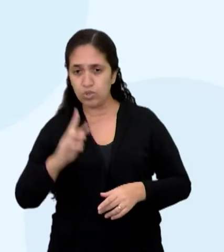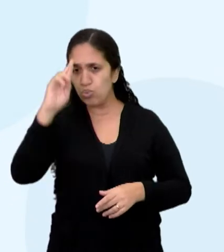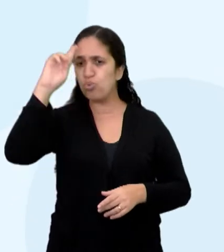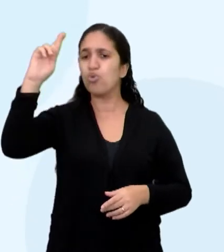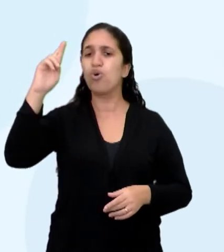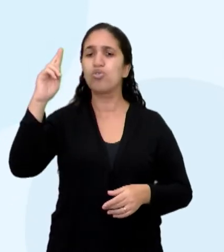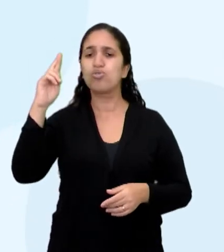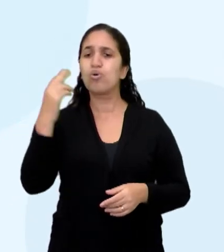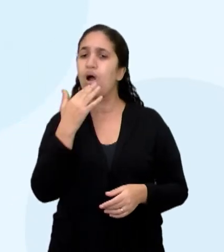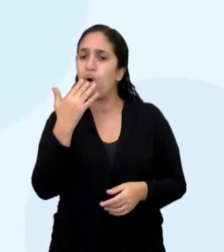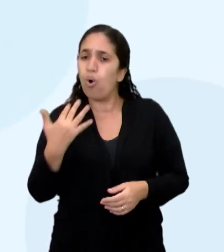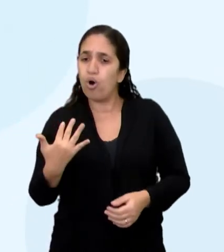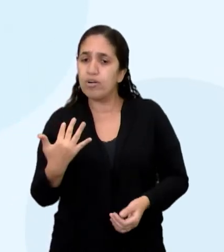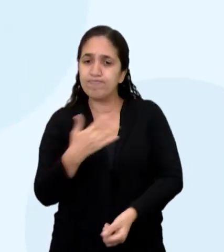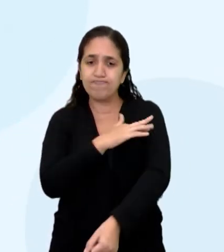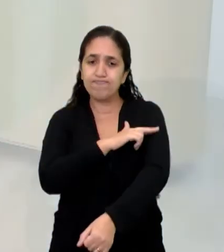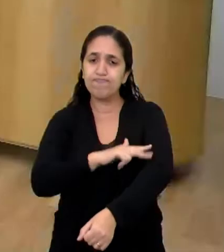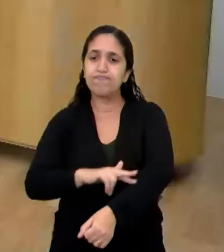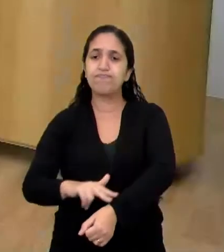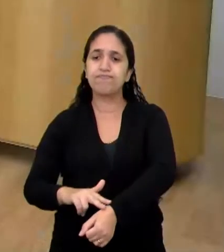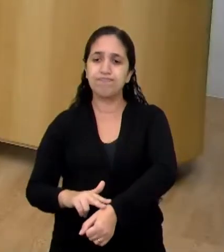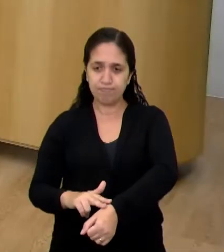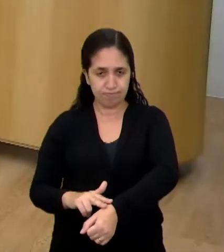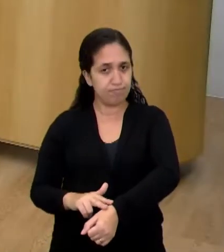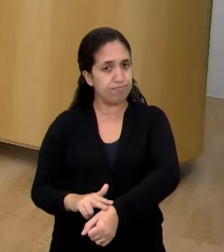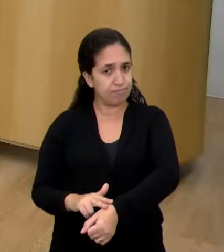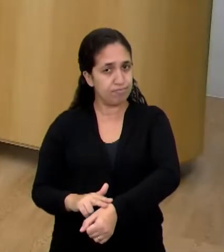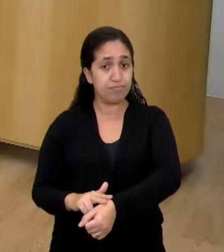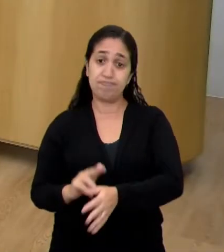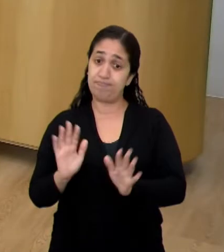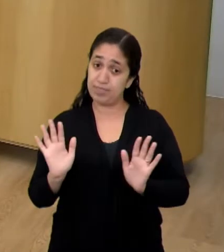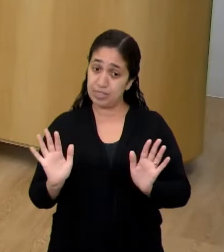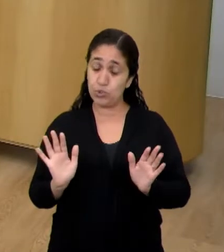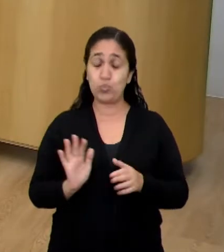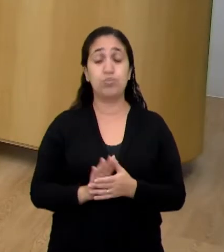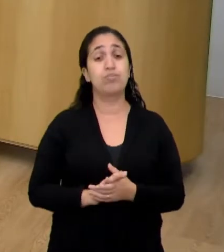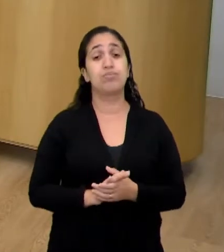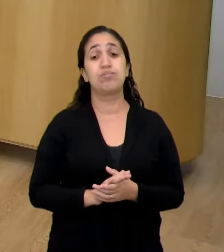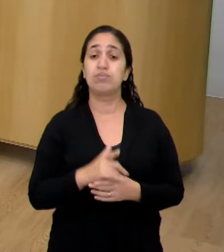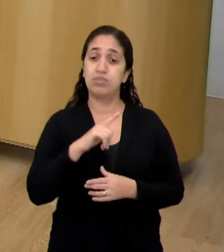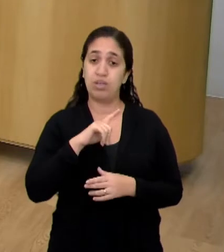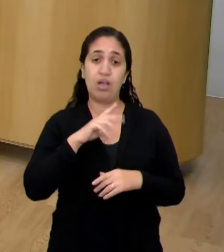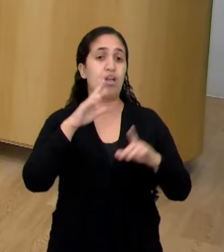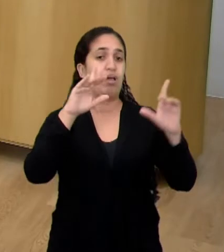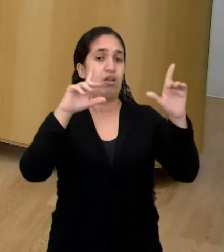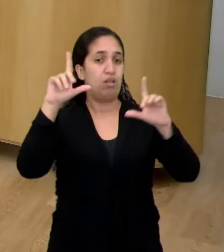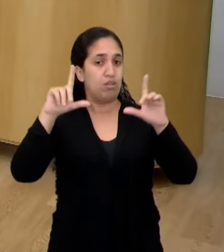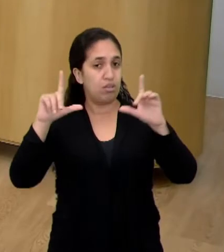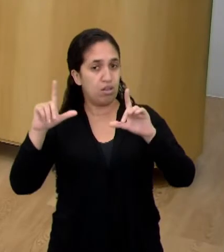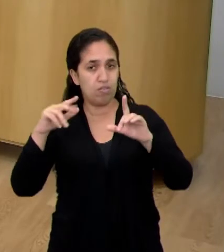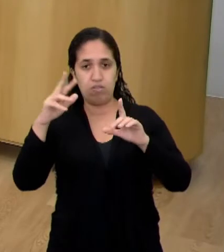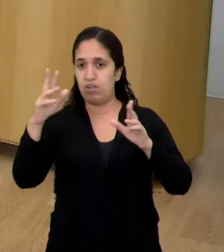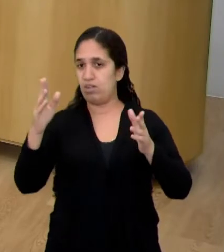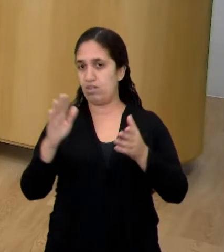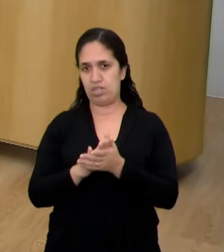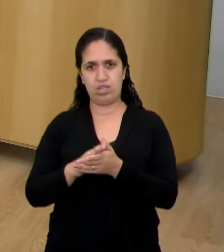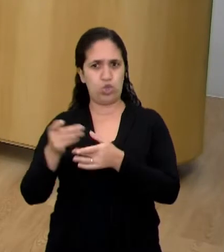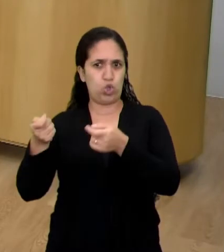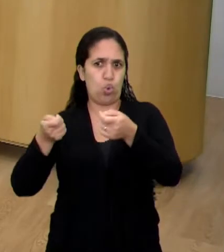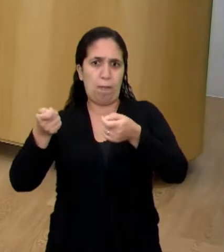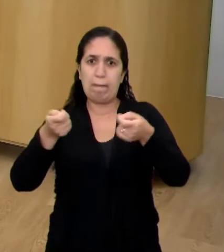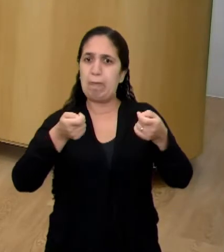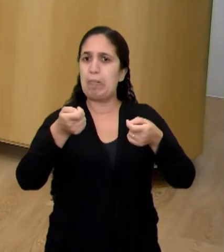uma provocação, é polêmico isso aí, mas é verdade. Né? A gente tem aí as redes de TV que dominam a mídia,